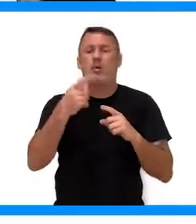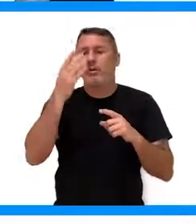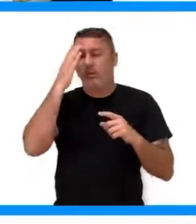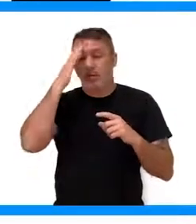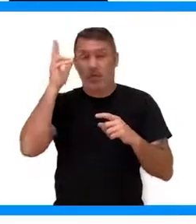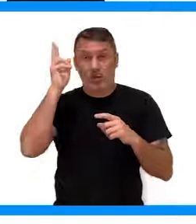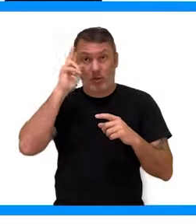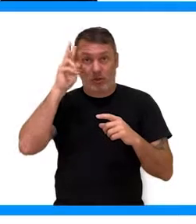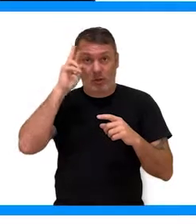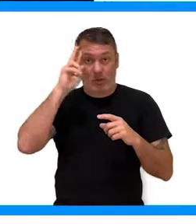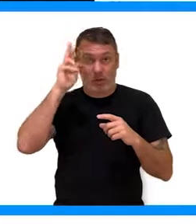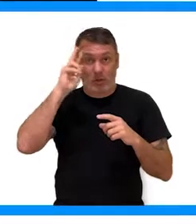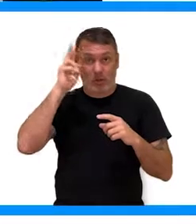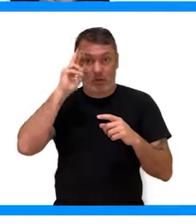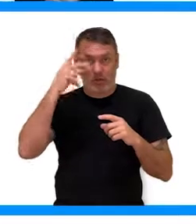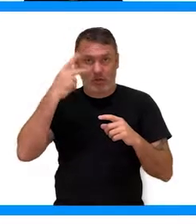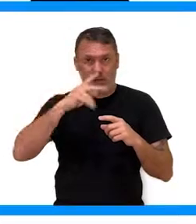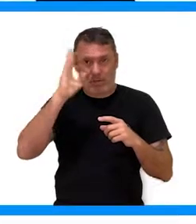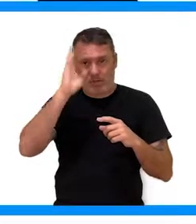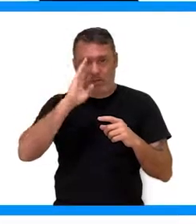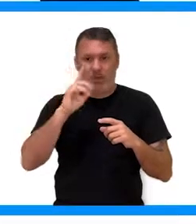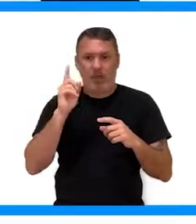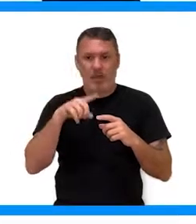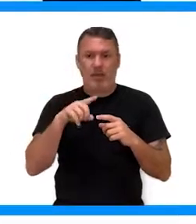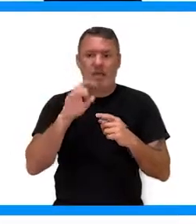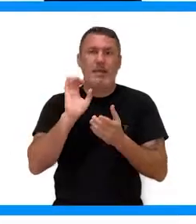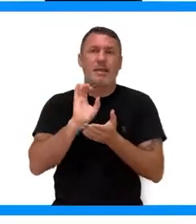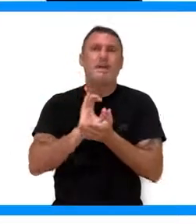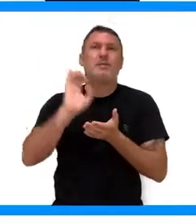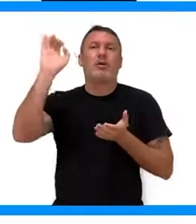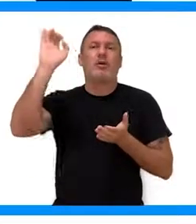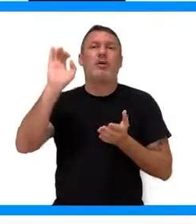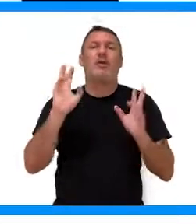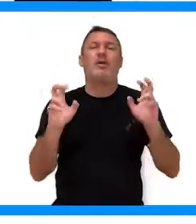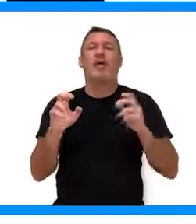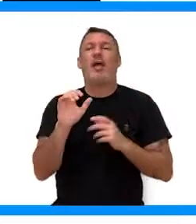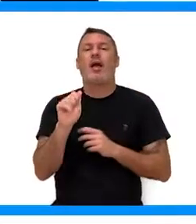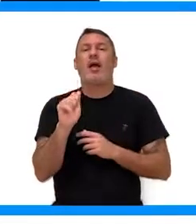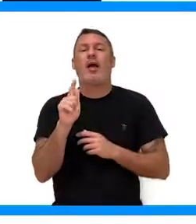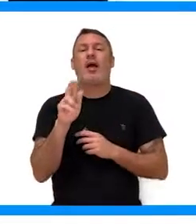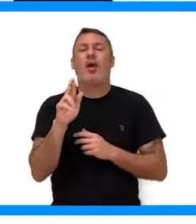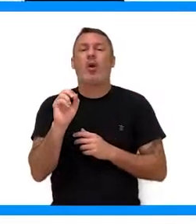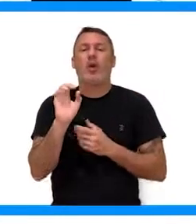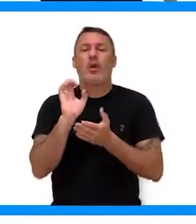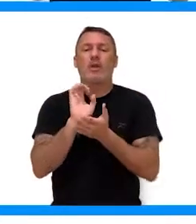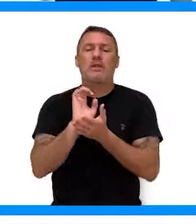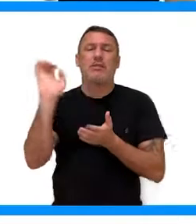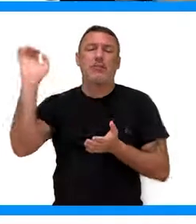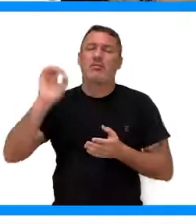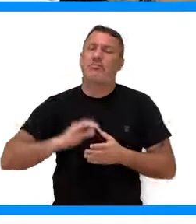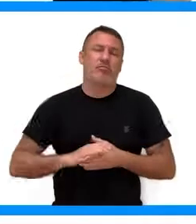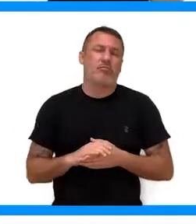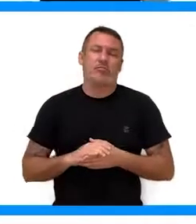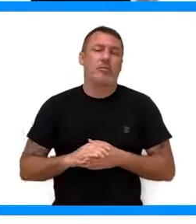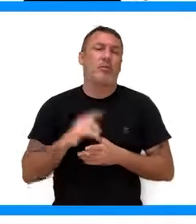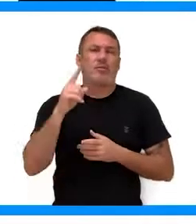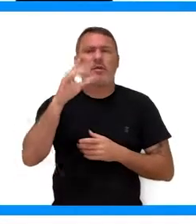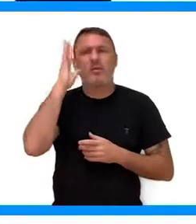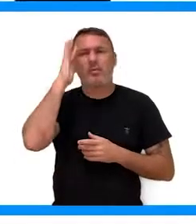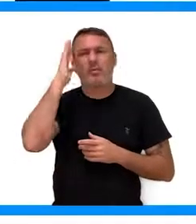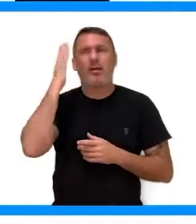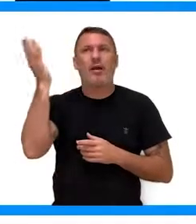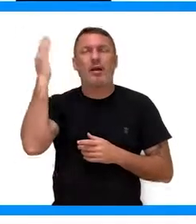Porque, historicamente, nós somos um país agroexportador. Se você parar para pensar, desde